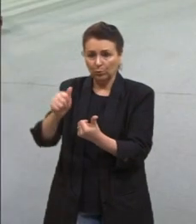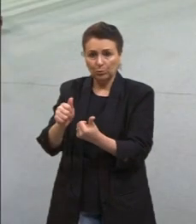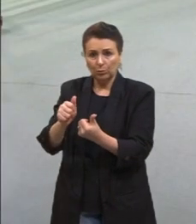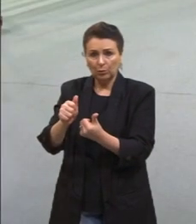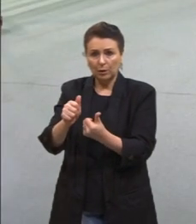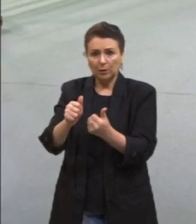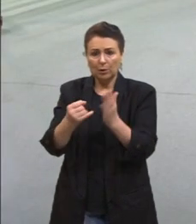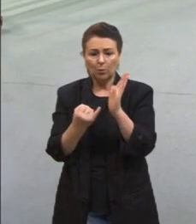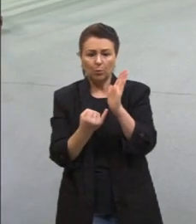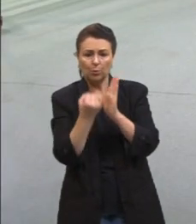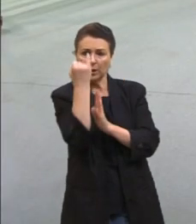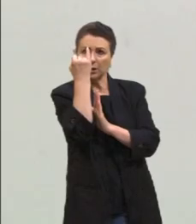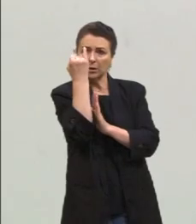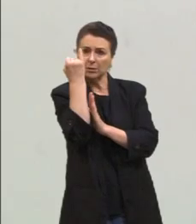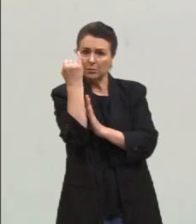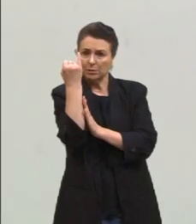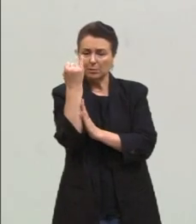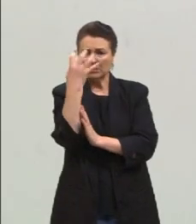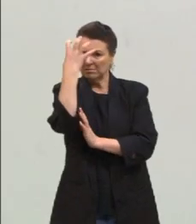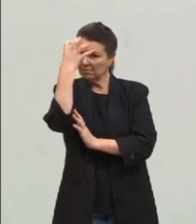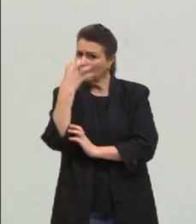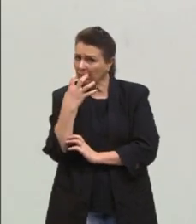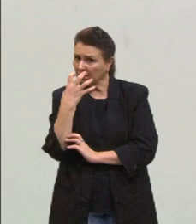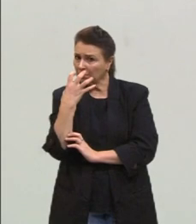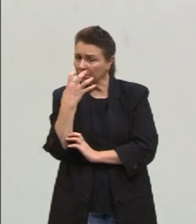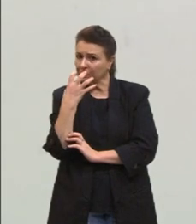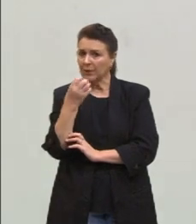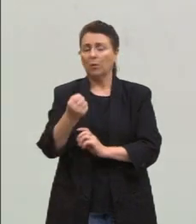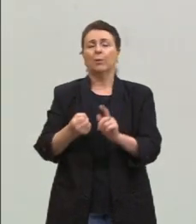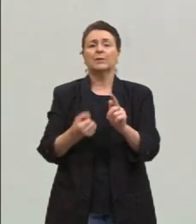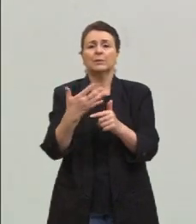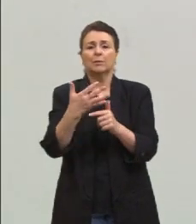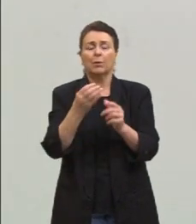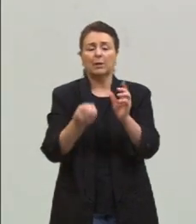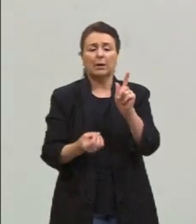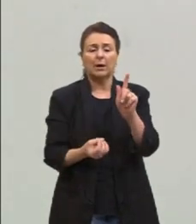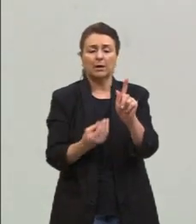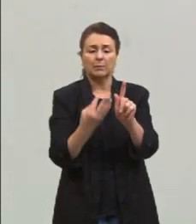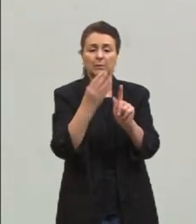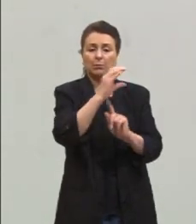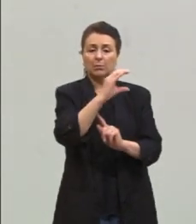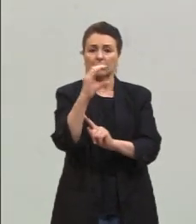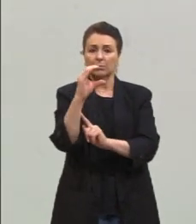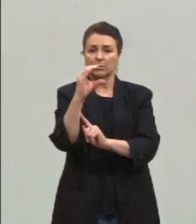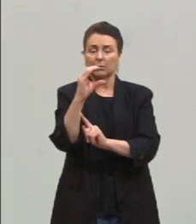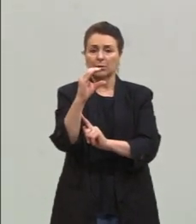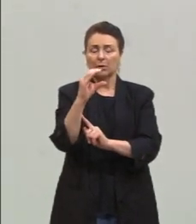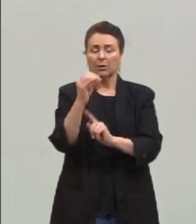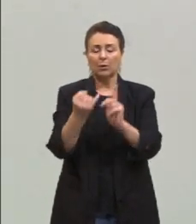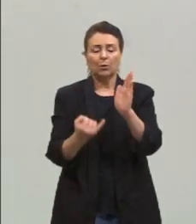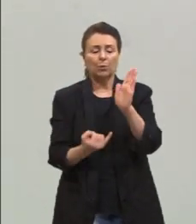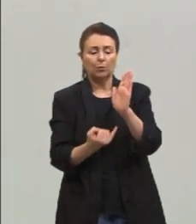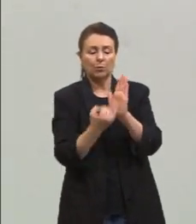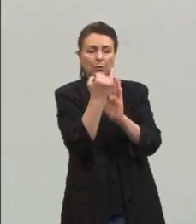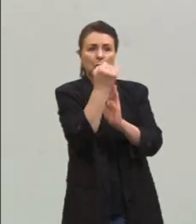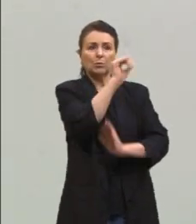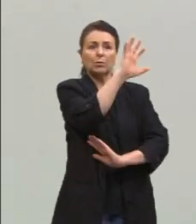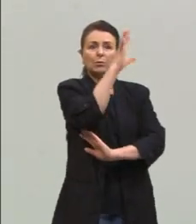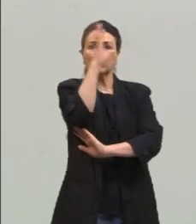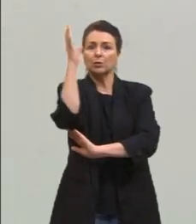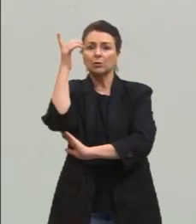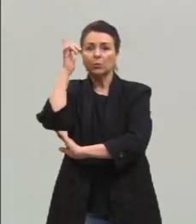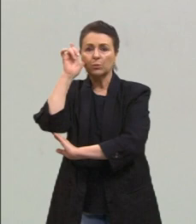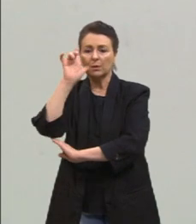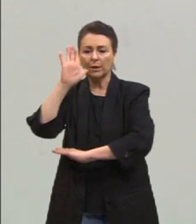né se a gente passa ali ah passou da emissão de carbono passou ali de um índice de que o meio ambiente já não consegue mais